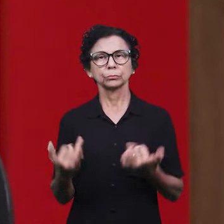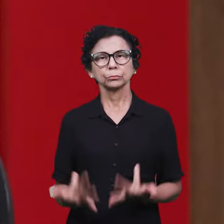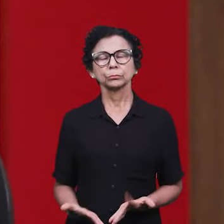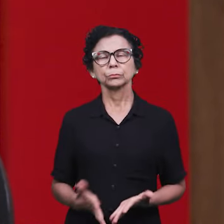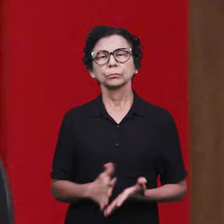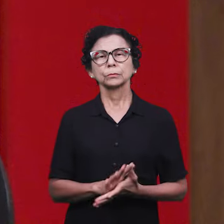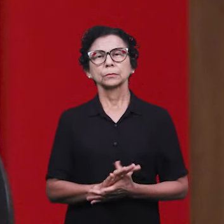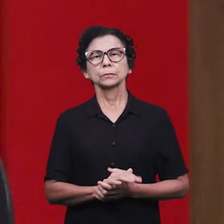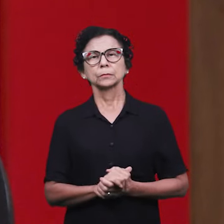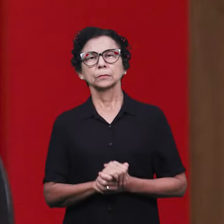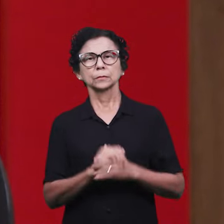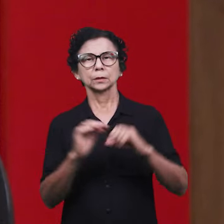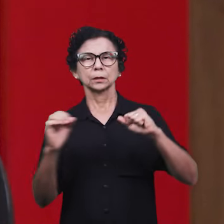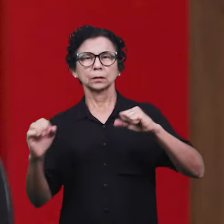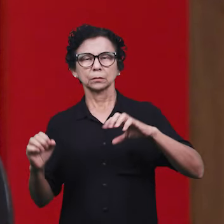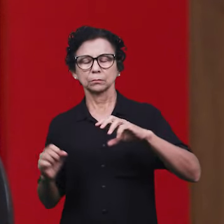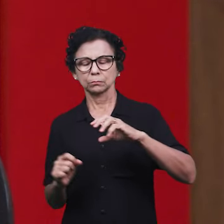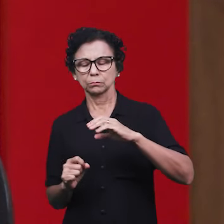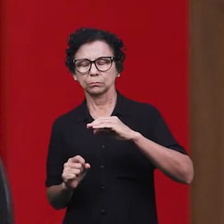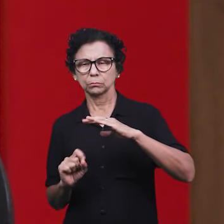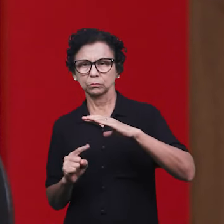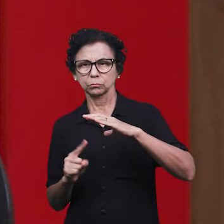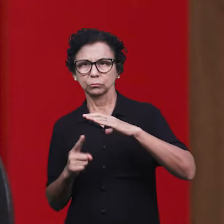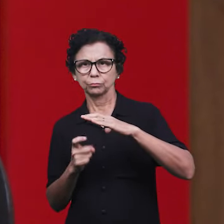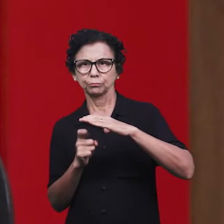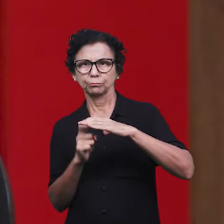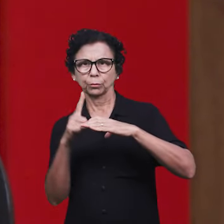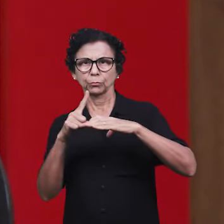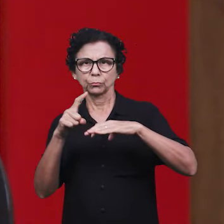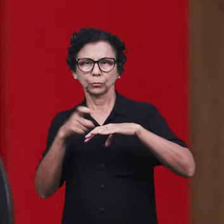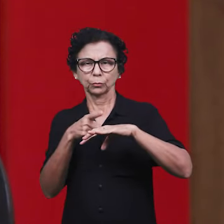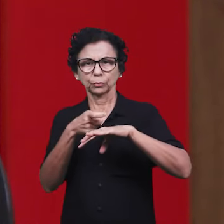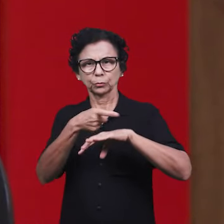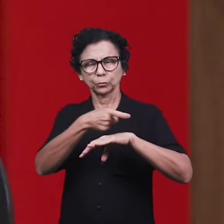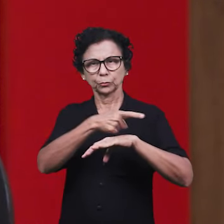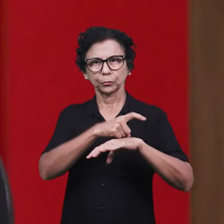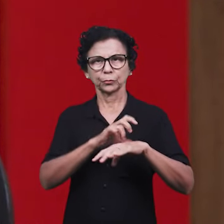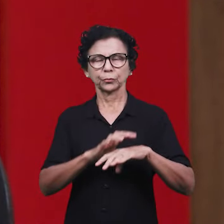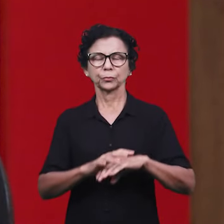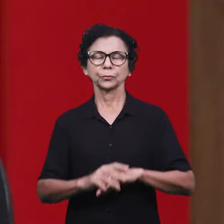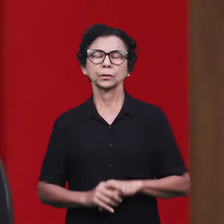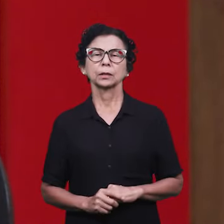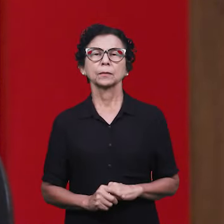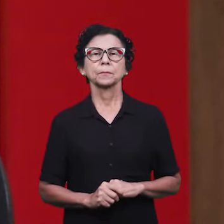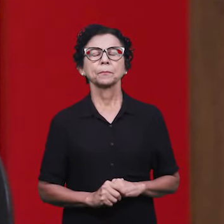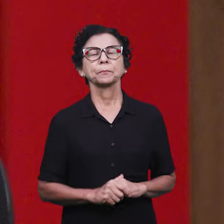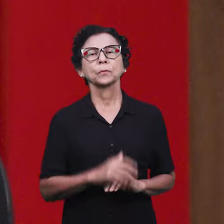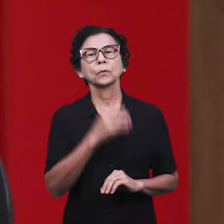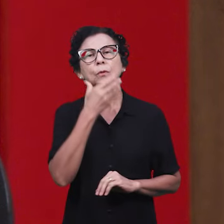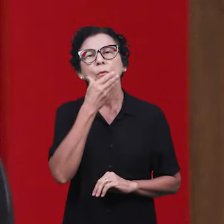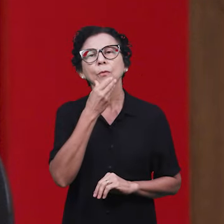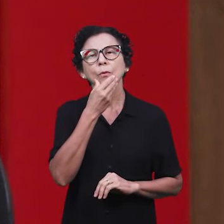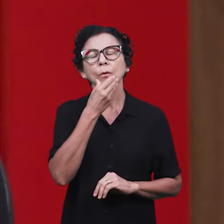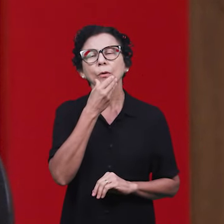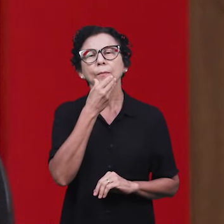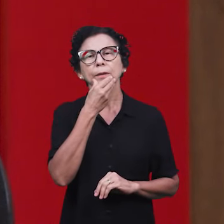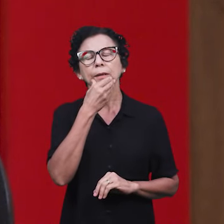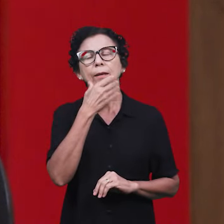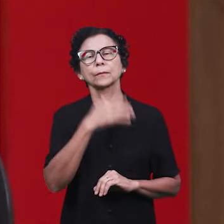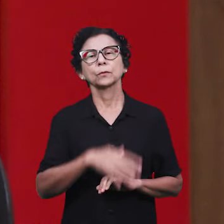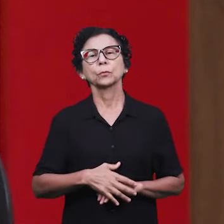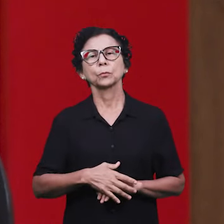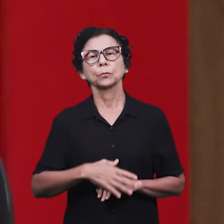daquilo que Darwin deixou, né, no seu livro Origem das Espécies. Falamos da pesquisa,